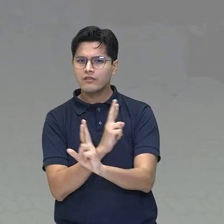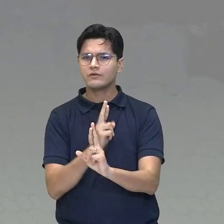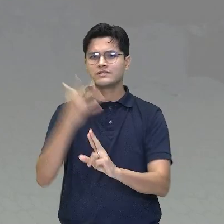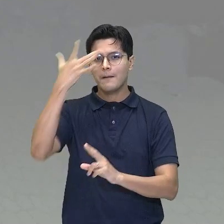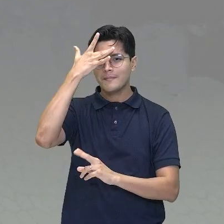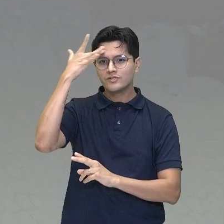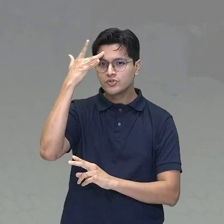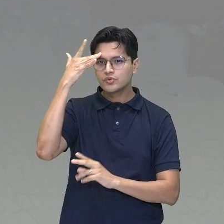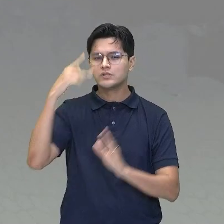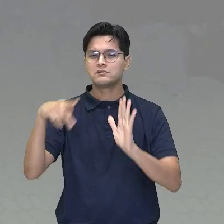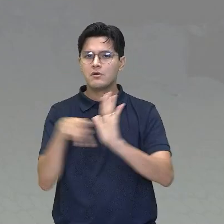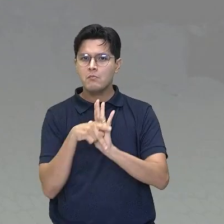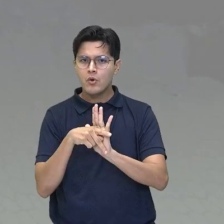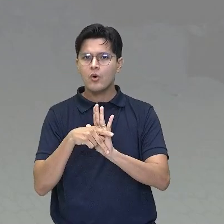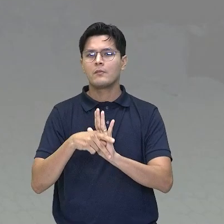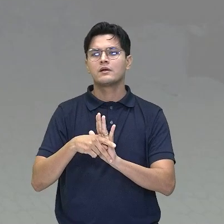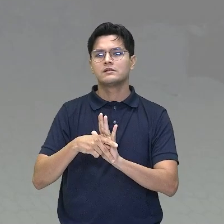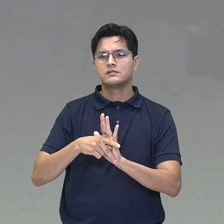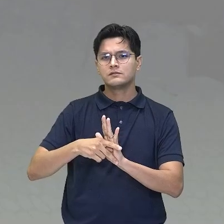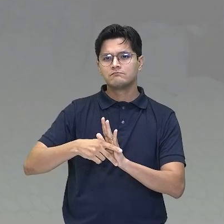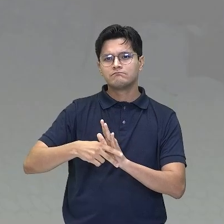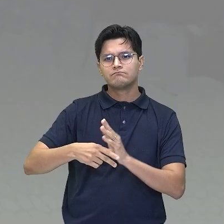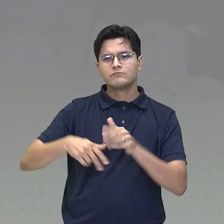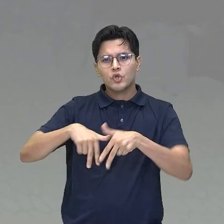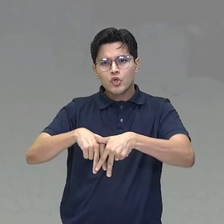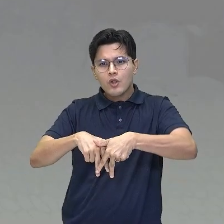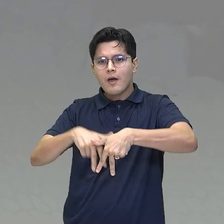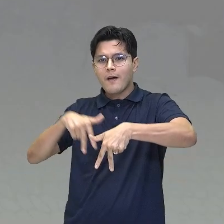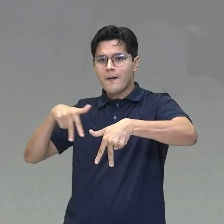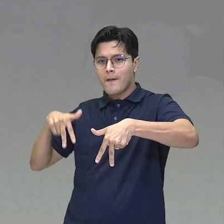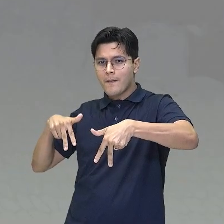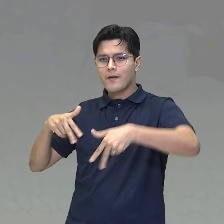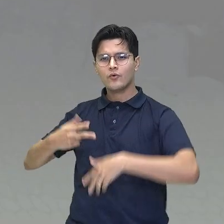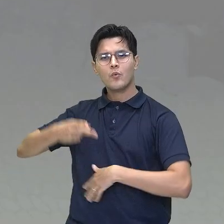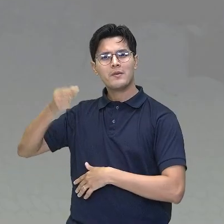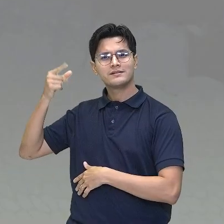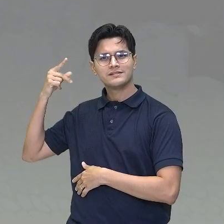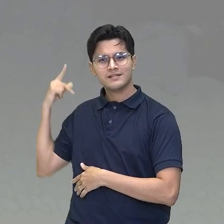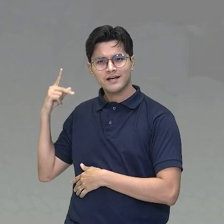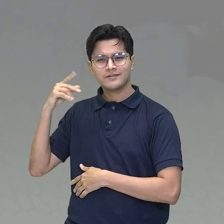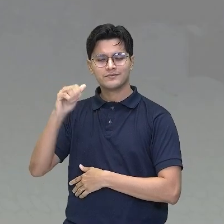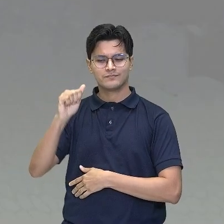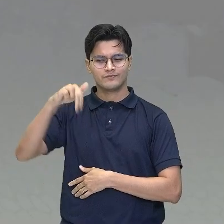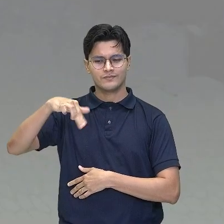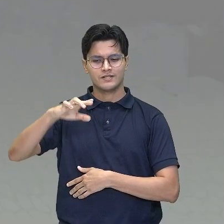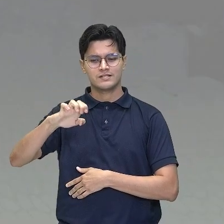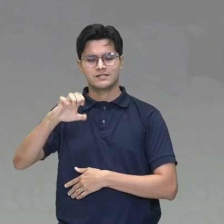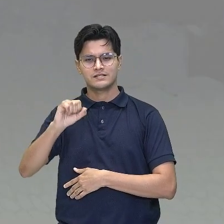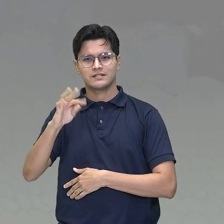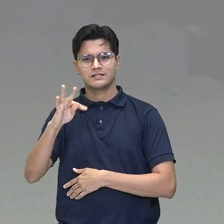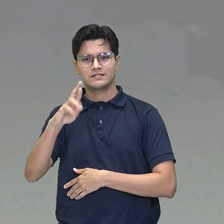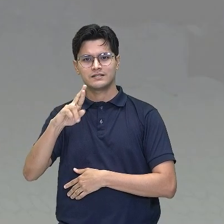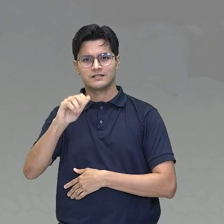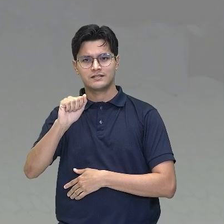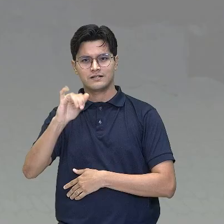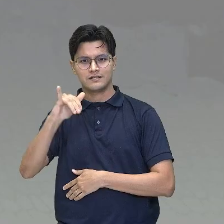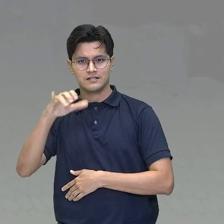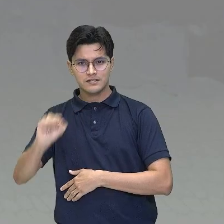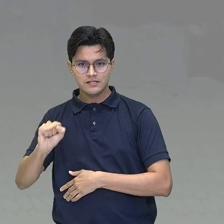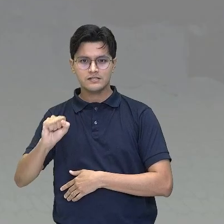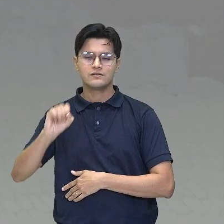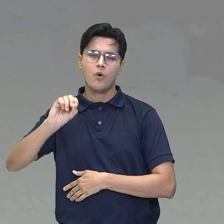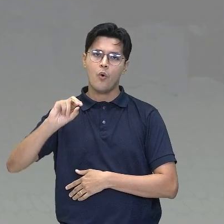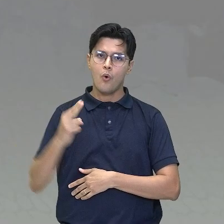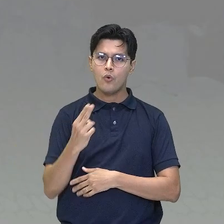que valorizam a ancestralidade, veneram a ancestralidade. Ela nasce da relação conosco mesmo,